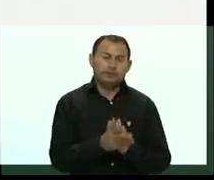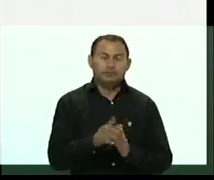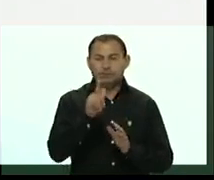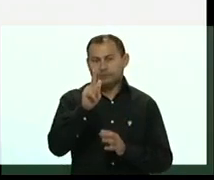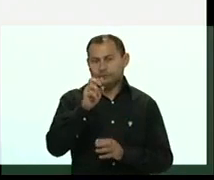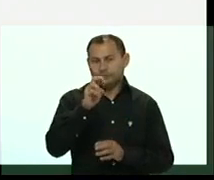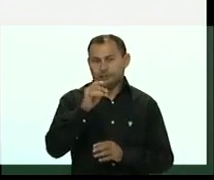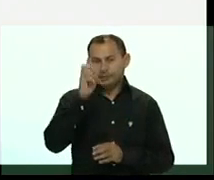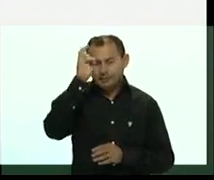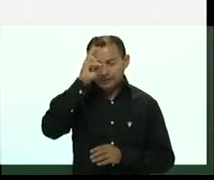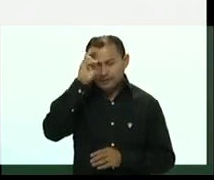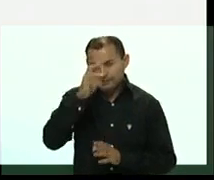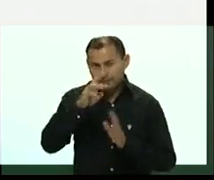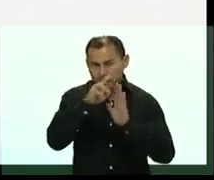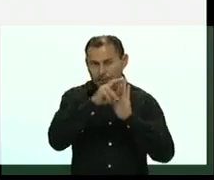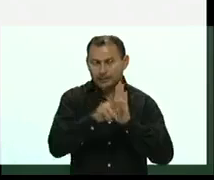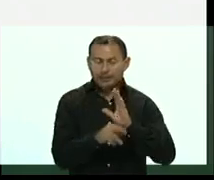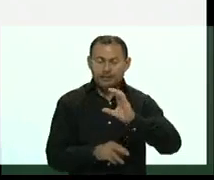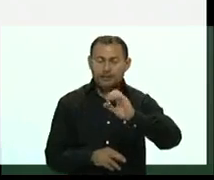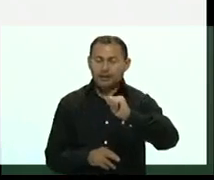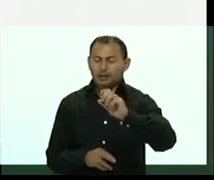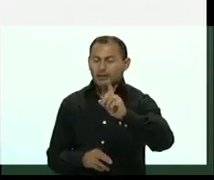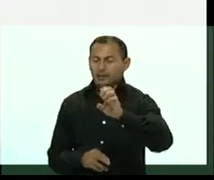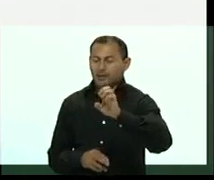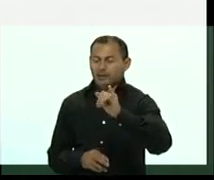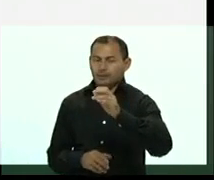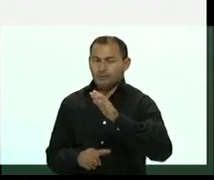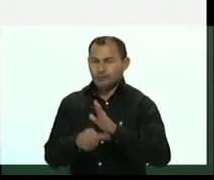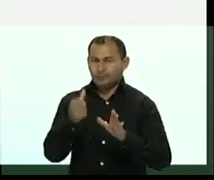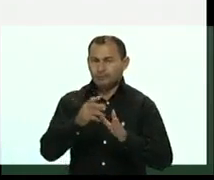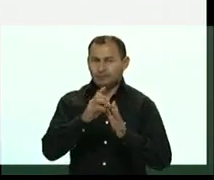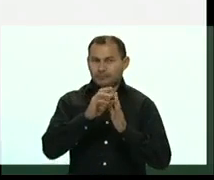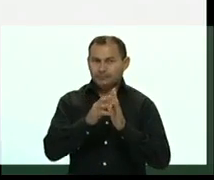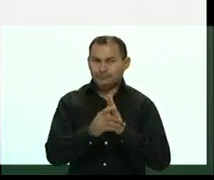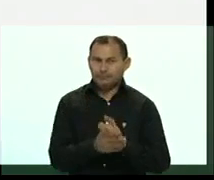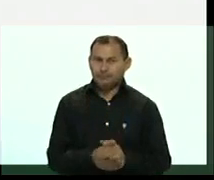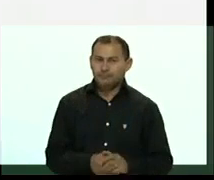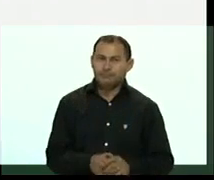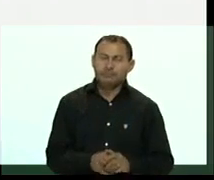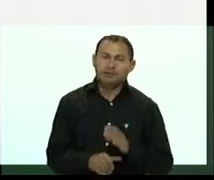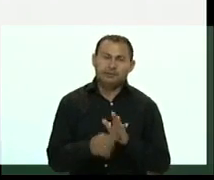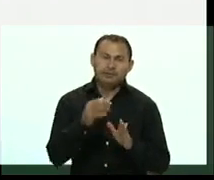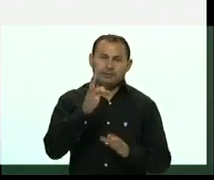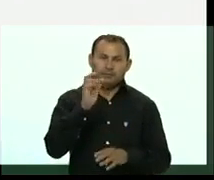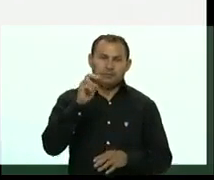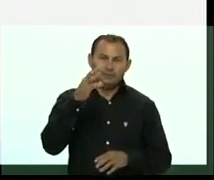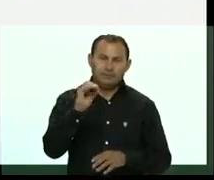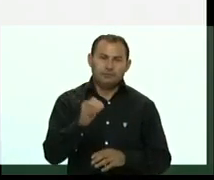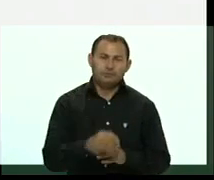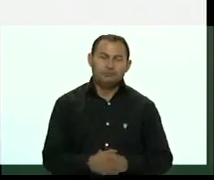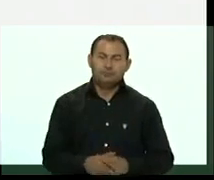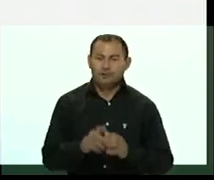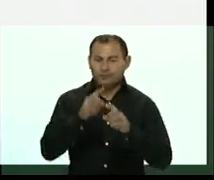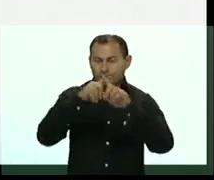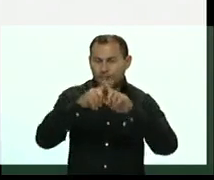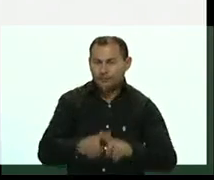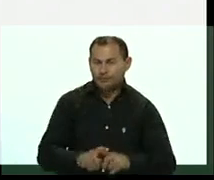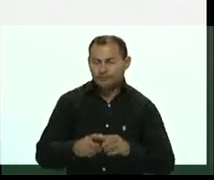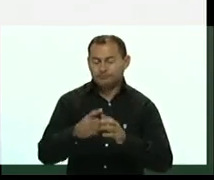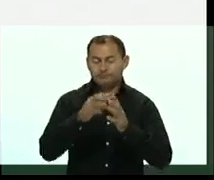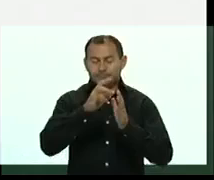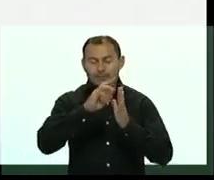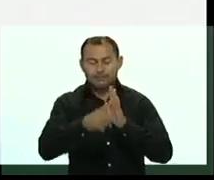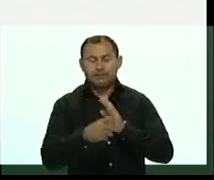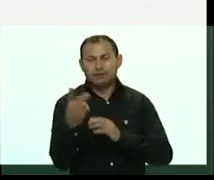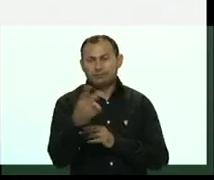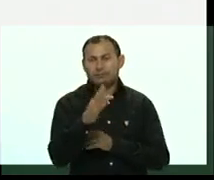g. Lembra que a regra da cadeia é o produto da derivada da primeira função vezes da derivada da segunda